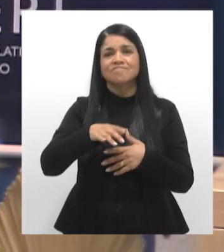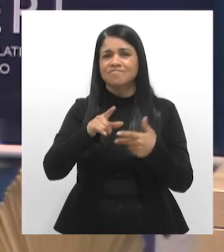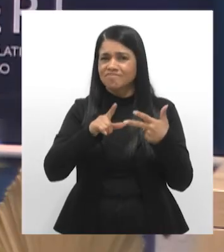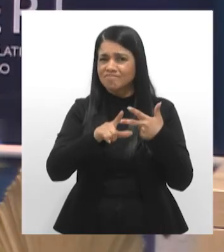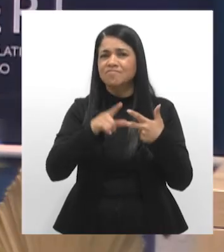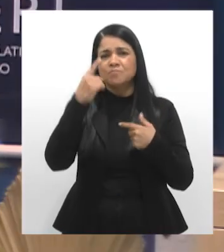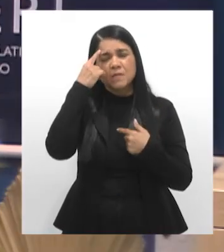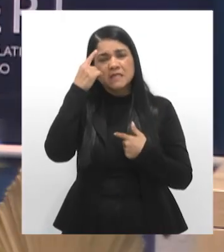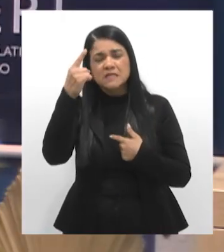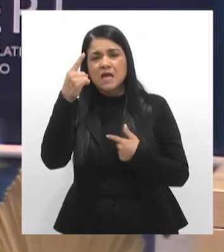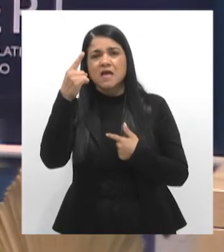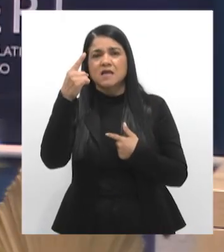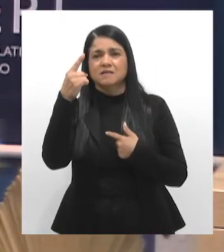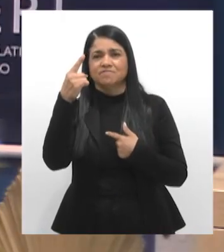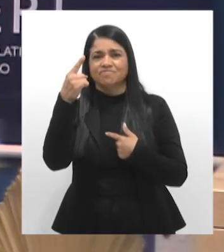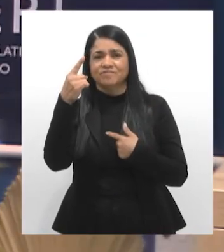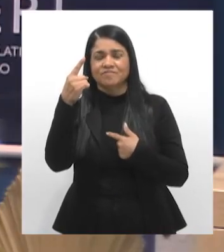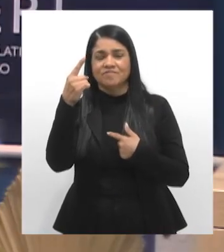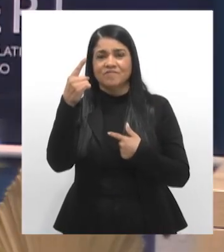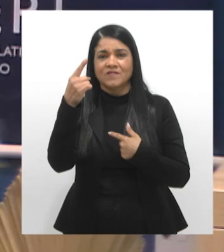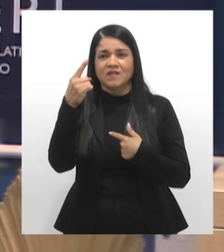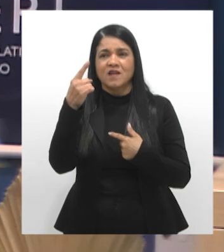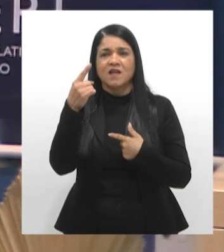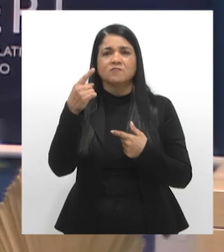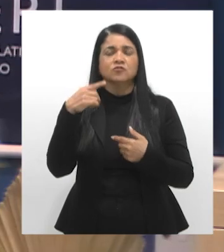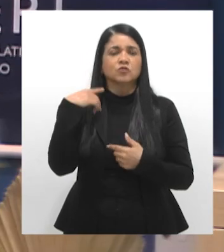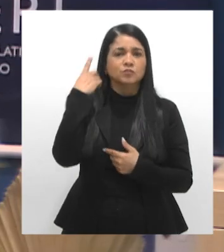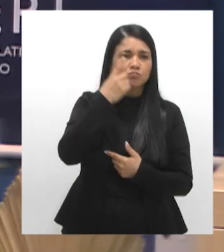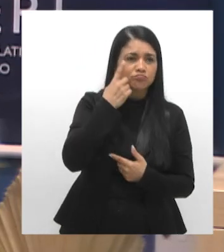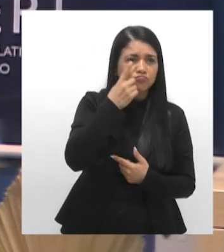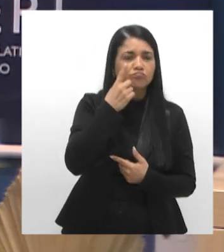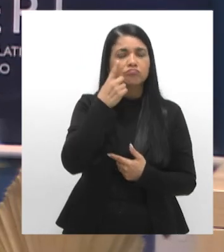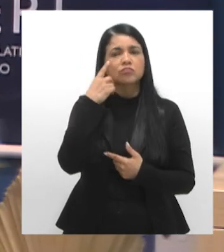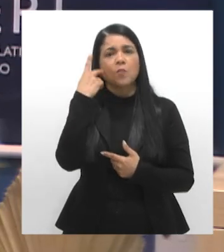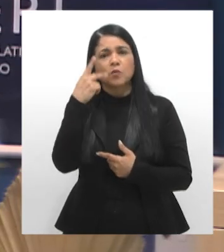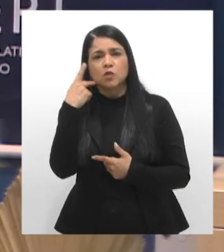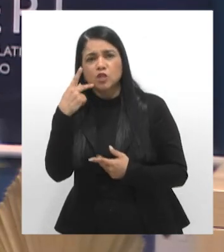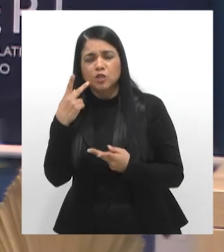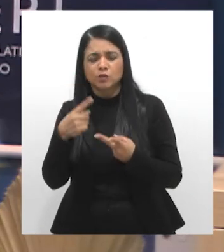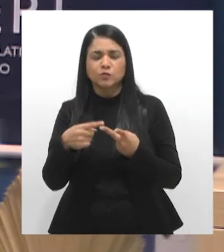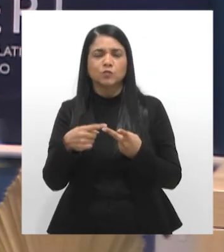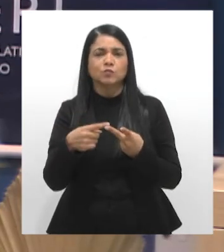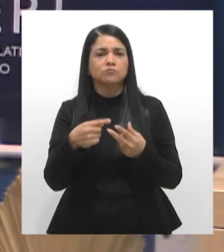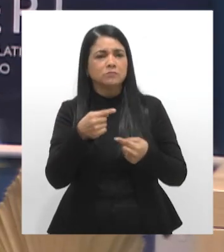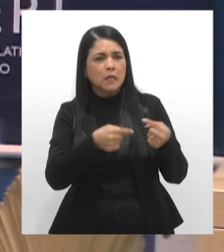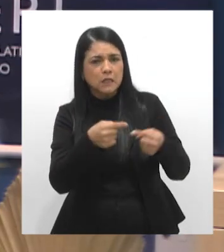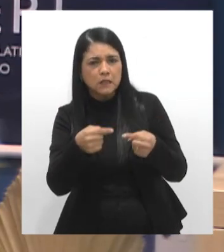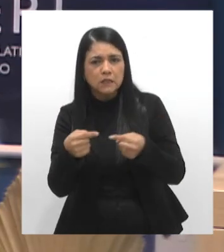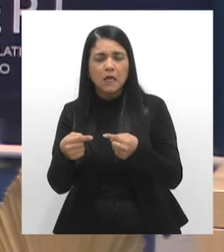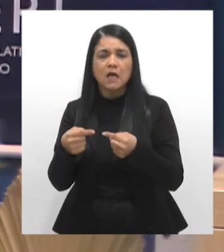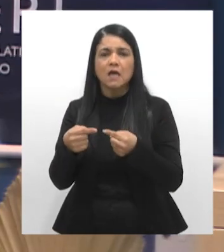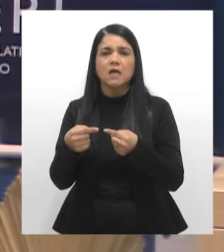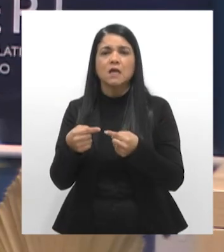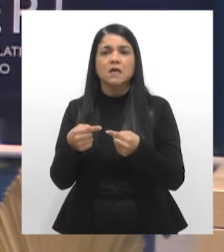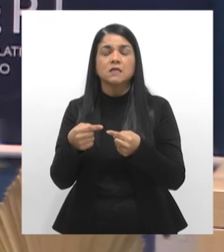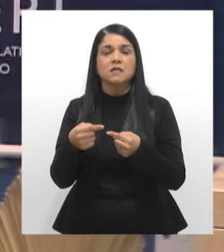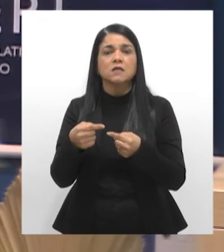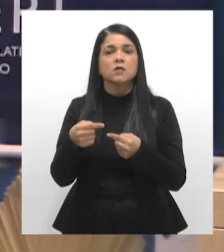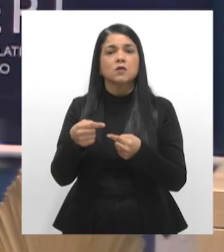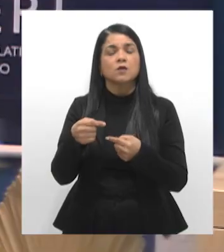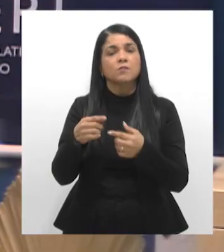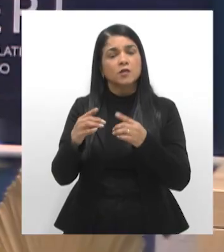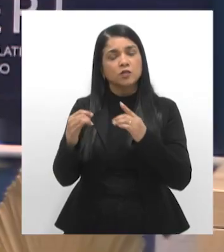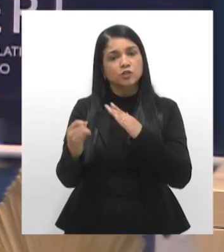e pensado de várias formas, né? Os parlamentares, o quadro todo, ter espaço, ter uma